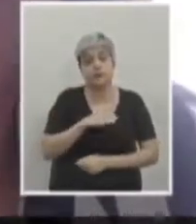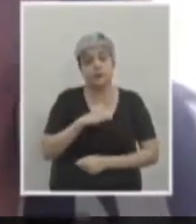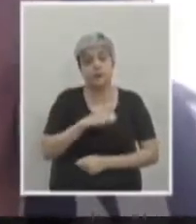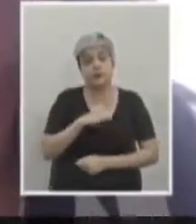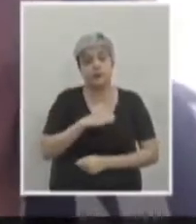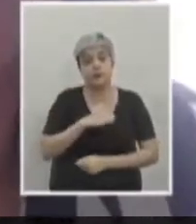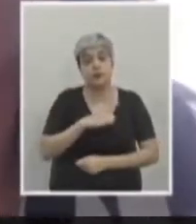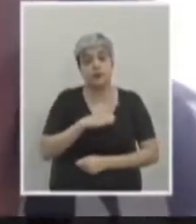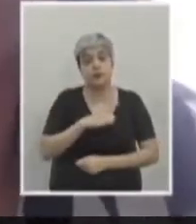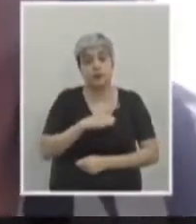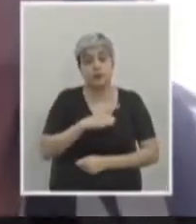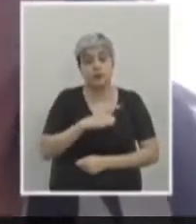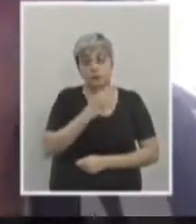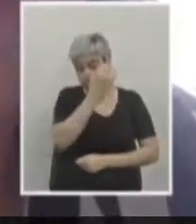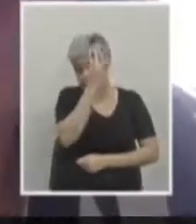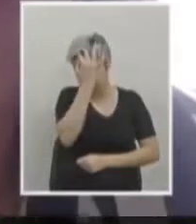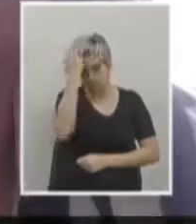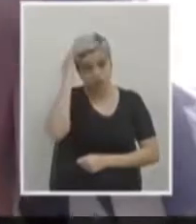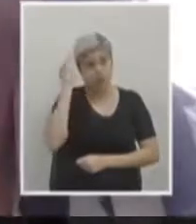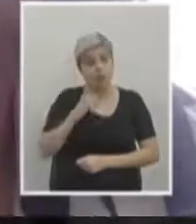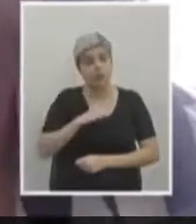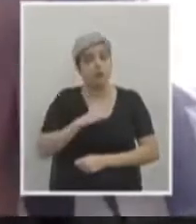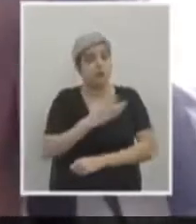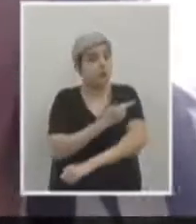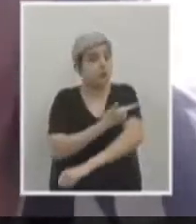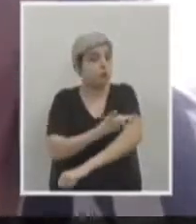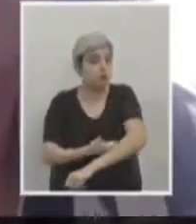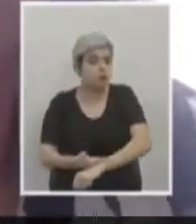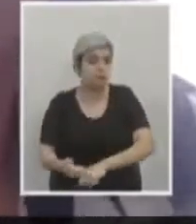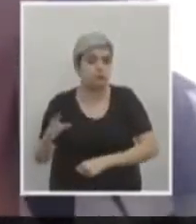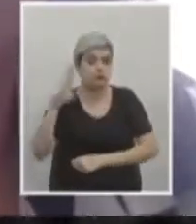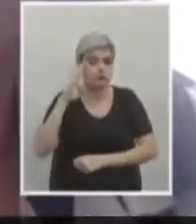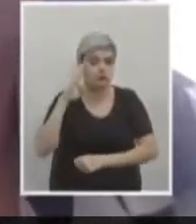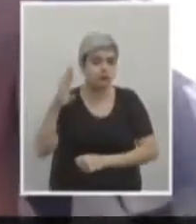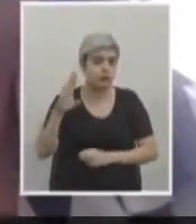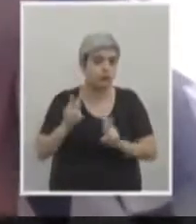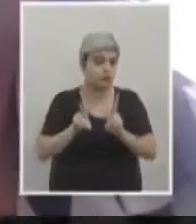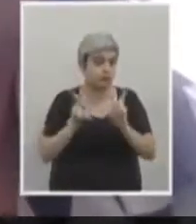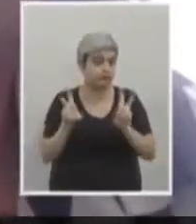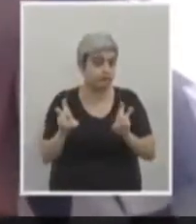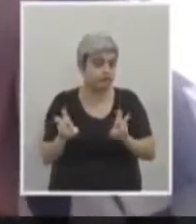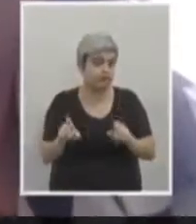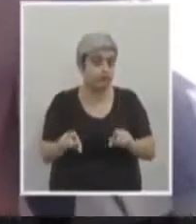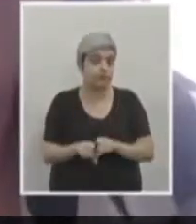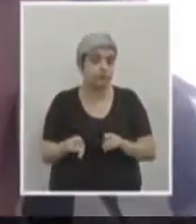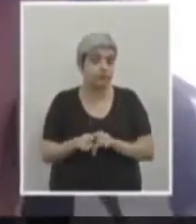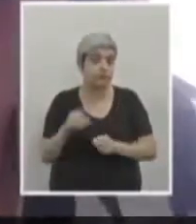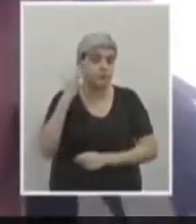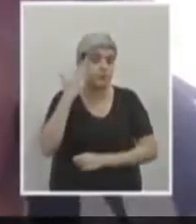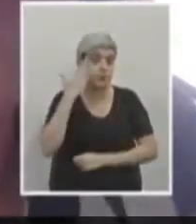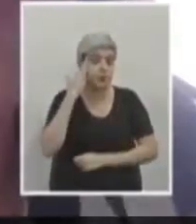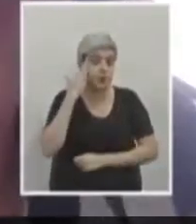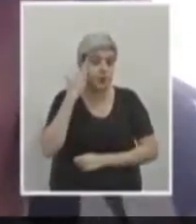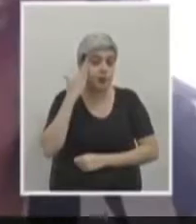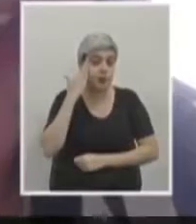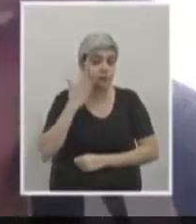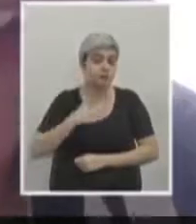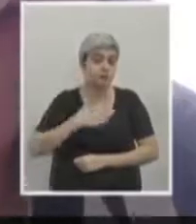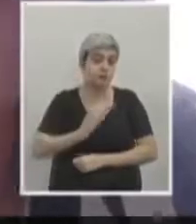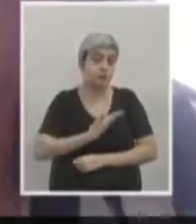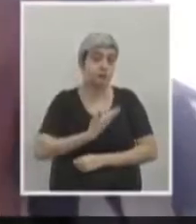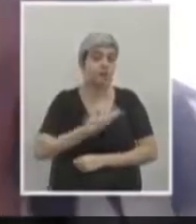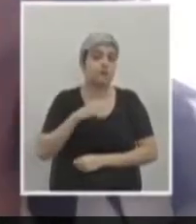de designação, de pessoal, e eu compreendo que a minha colega